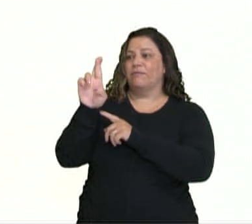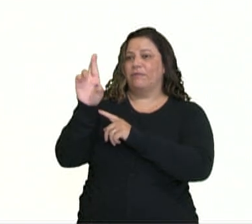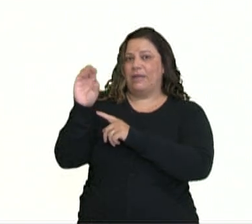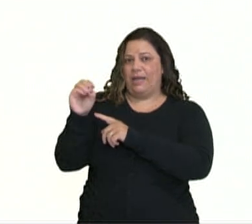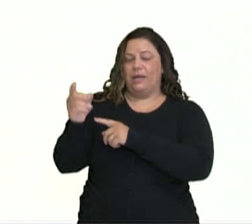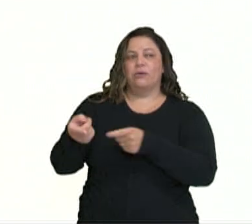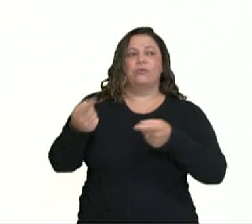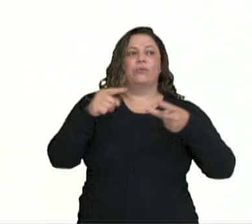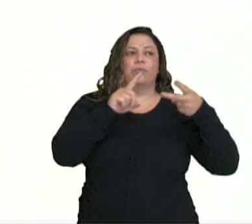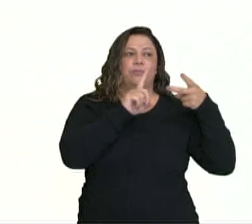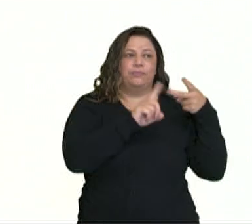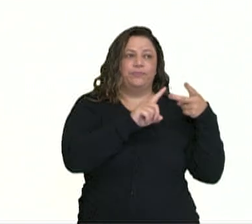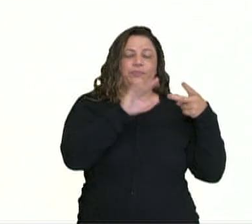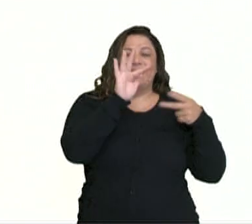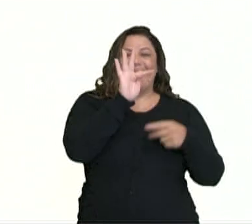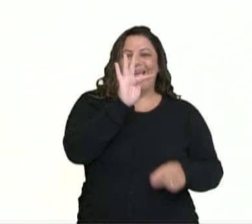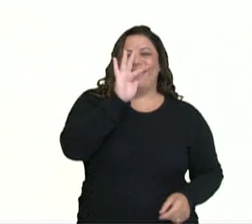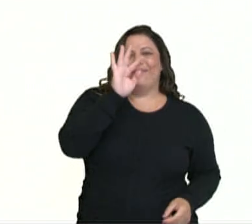FT2,